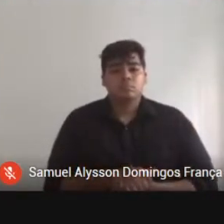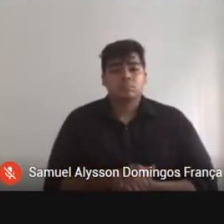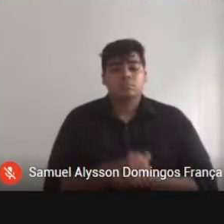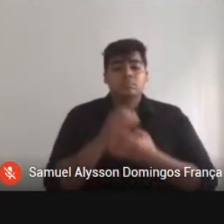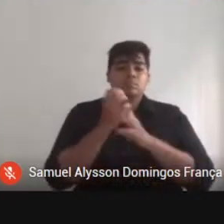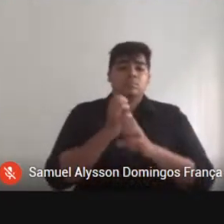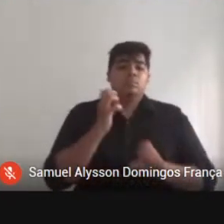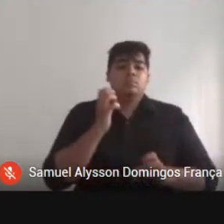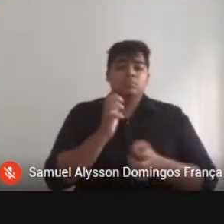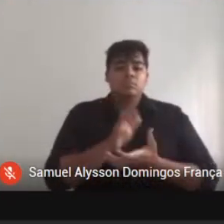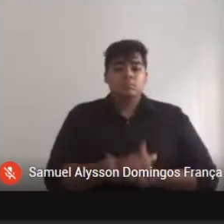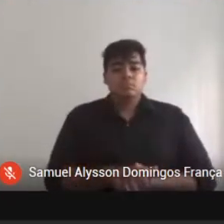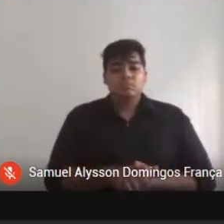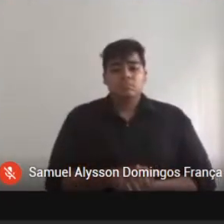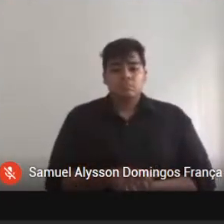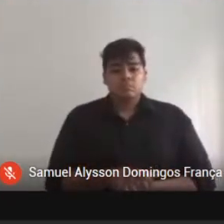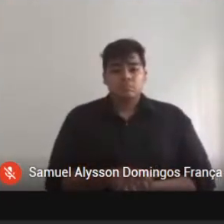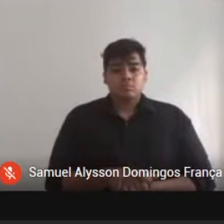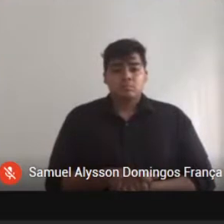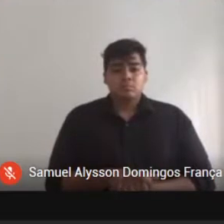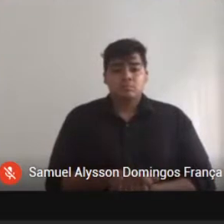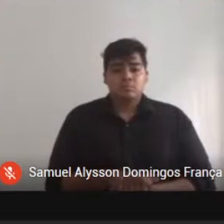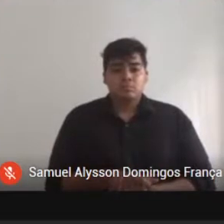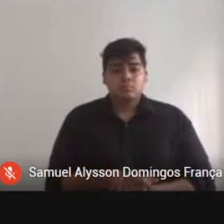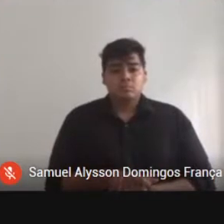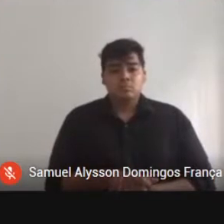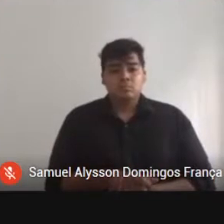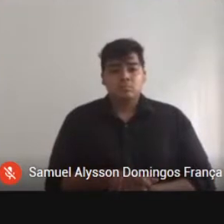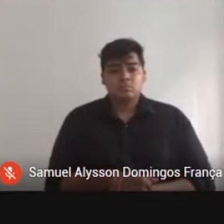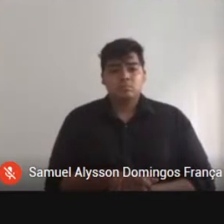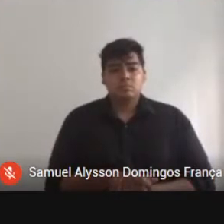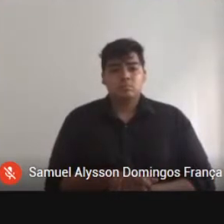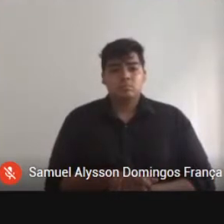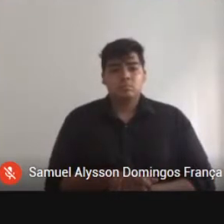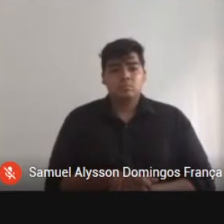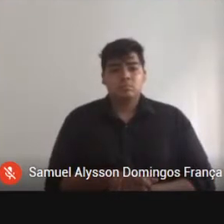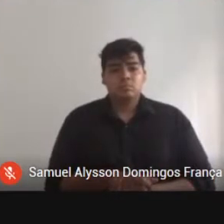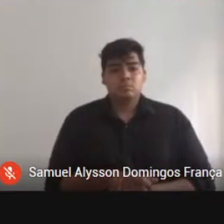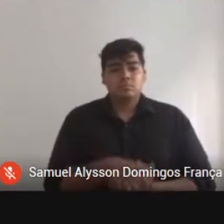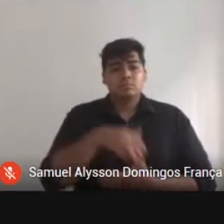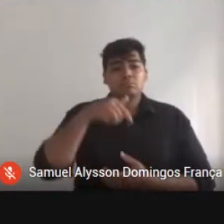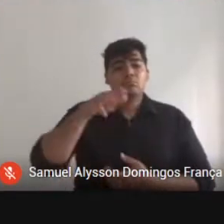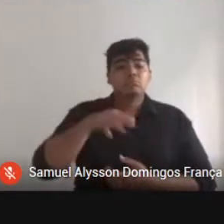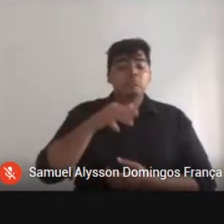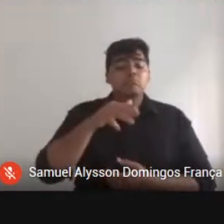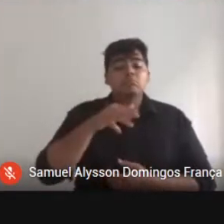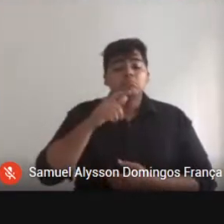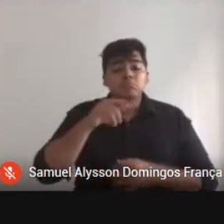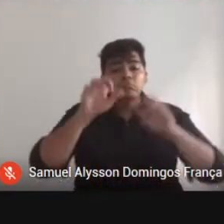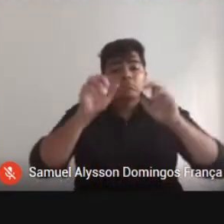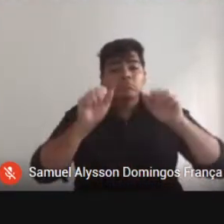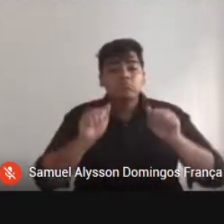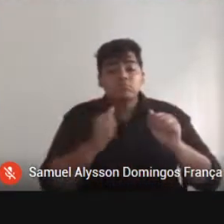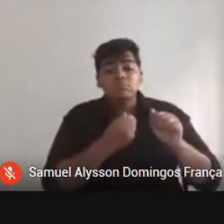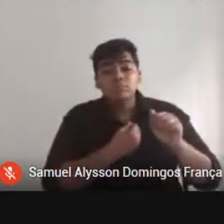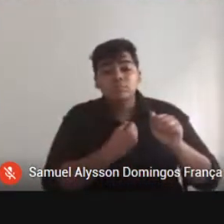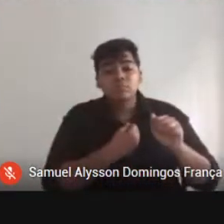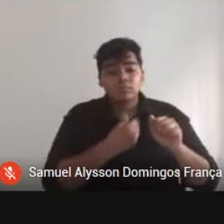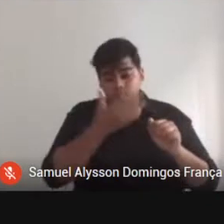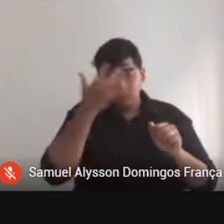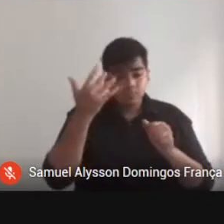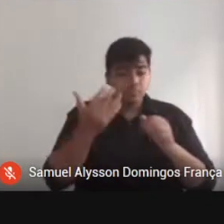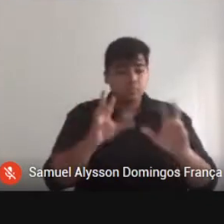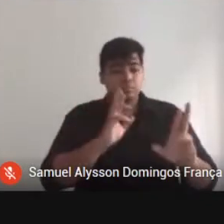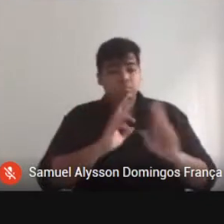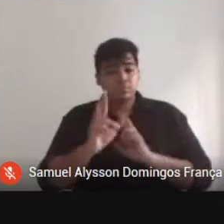engenheiros? Quem é que está aí atrás da tela? Bom, a maioria é estudante, hein, por enquanto, dos que estão respondendo,